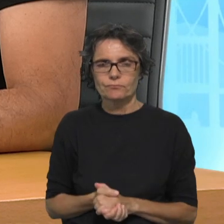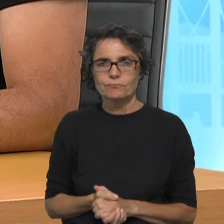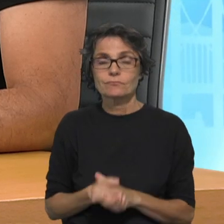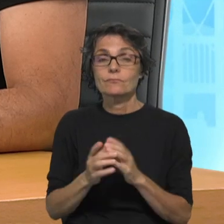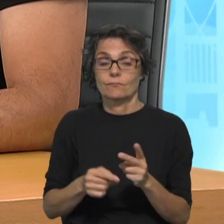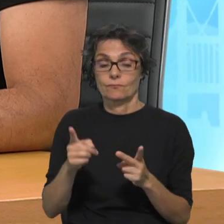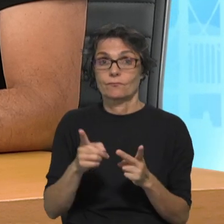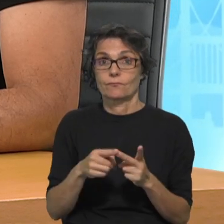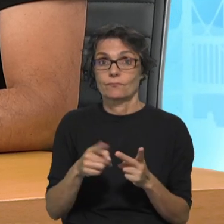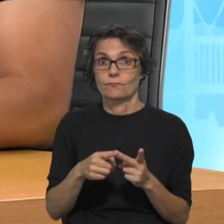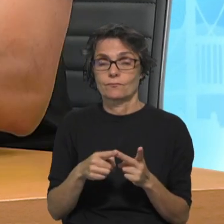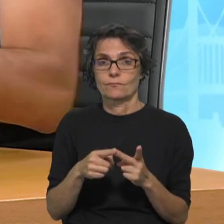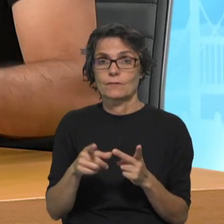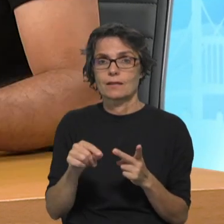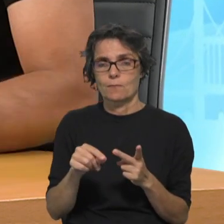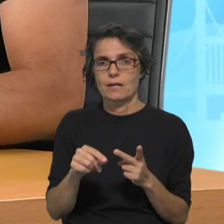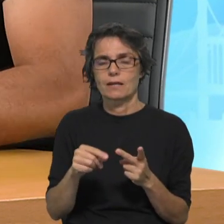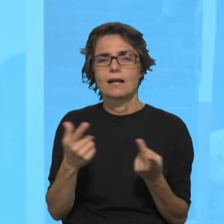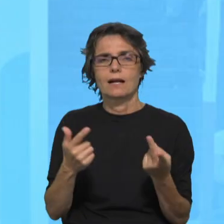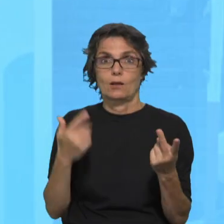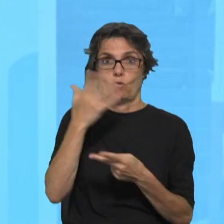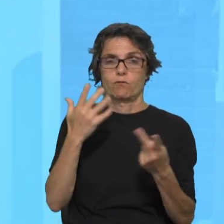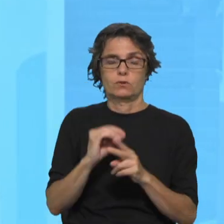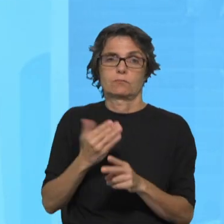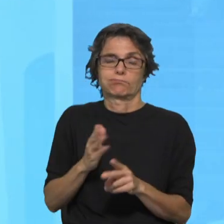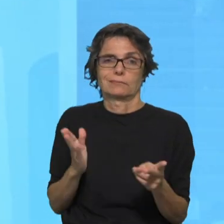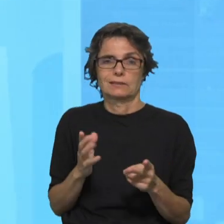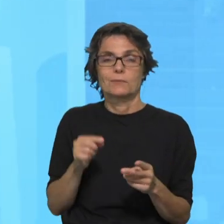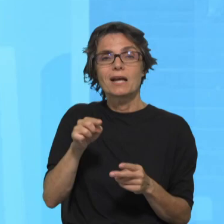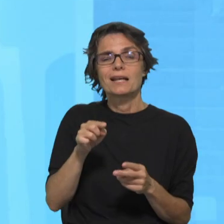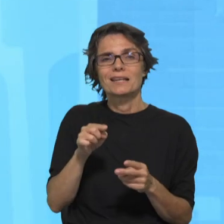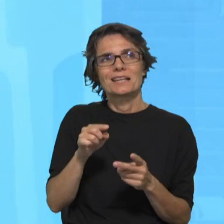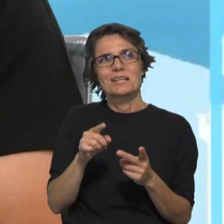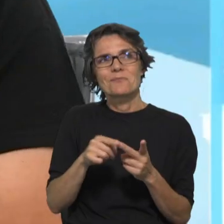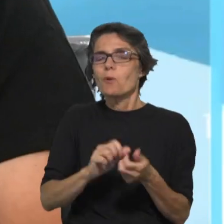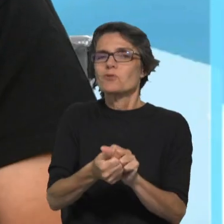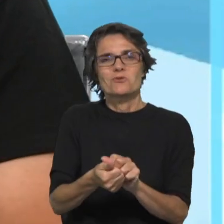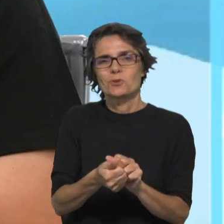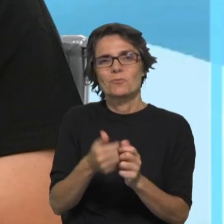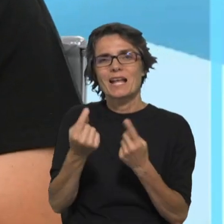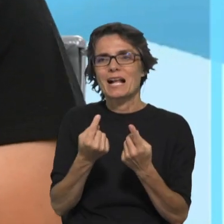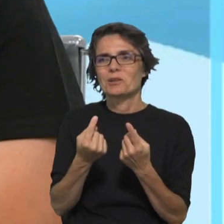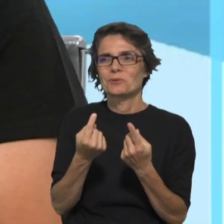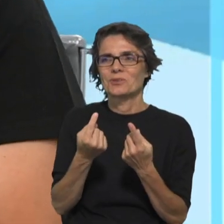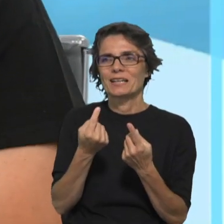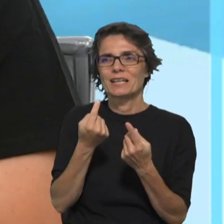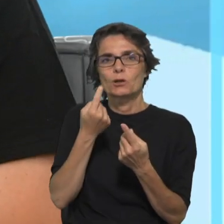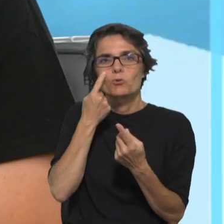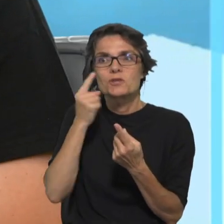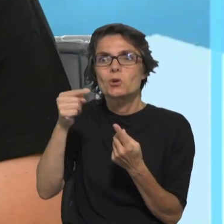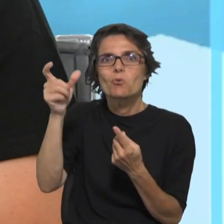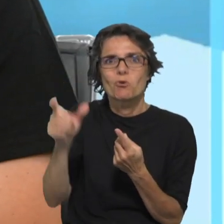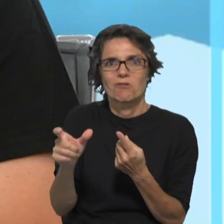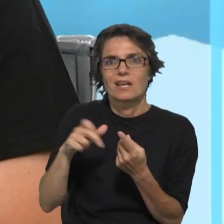depois aquela aparente bagunça inicial torna-se num momento de graça, porque é um conhecimento, as relações que